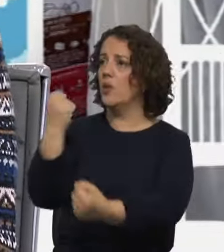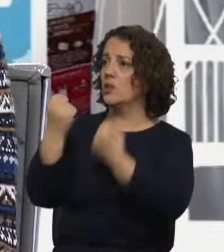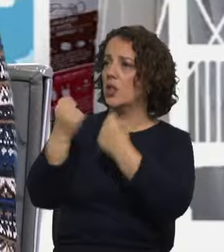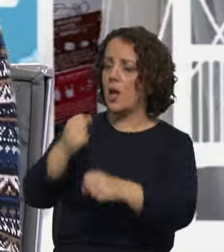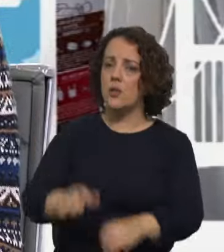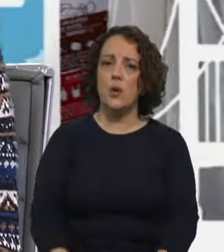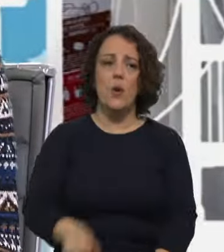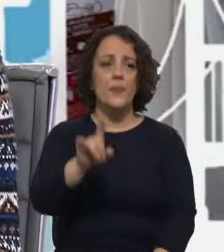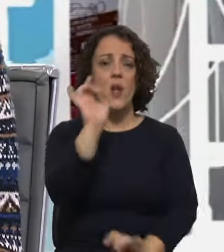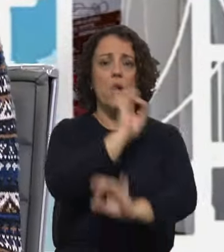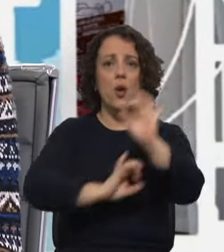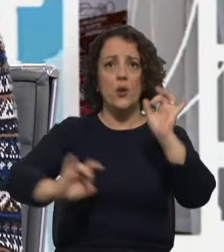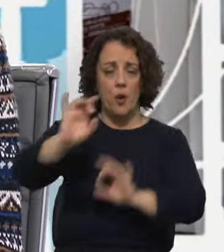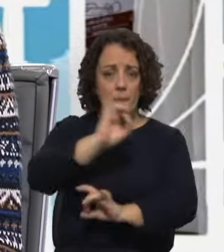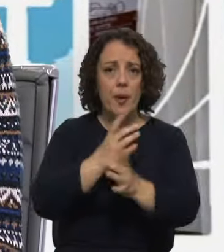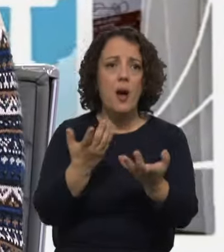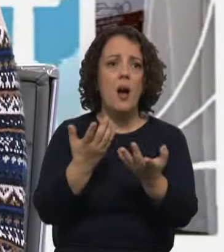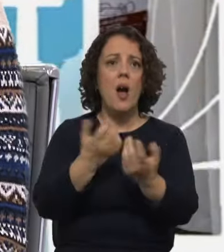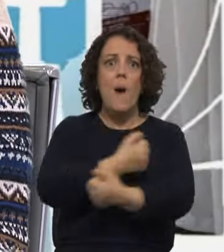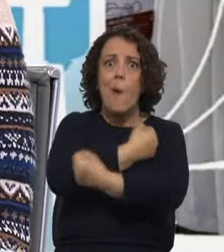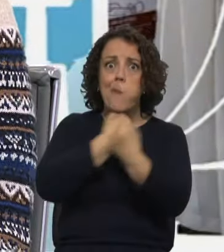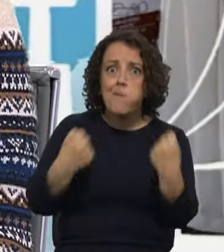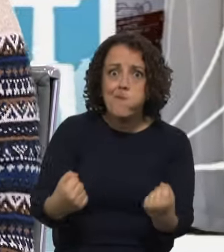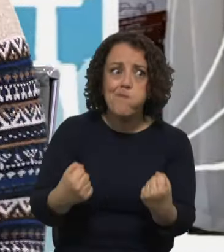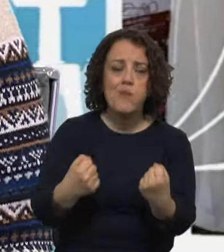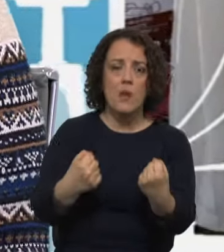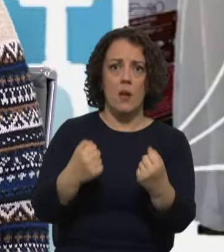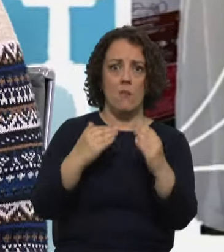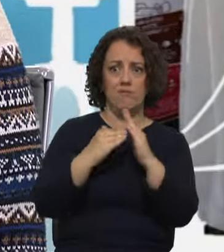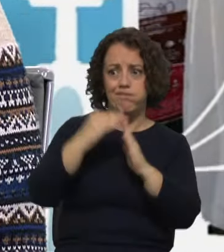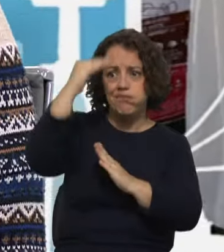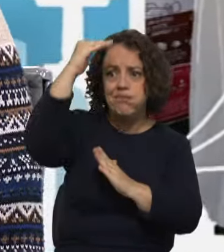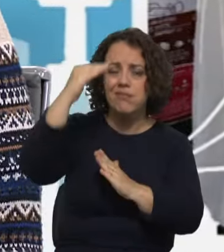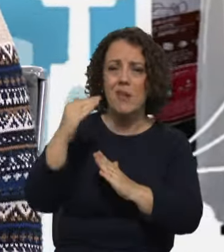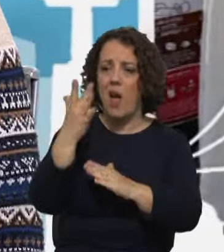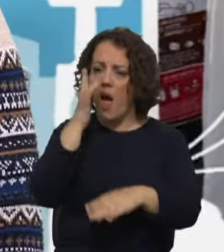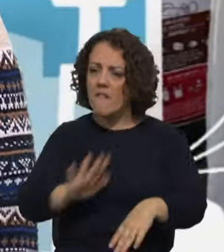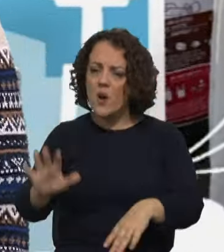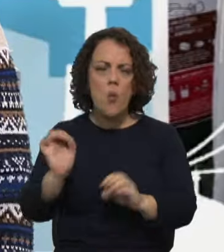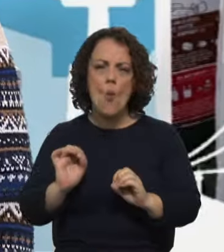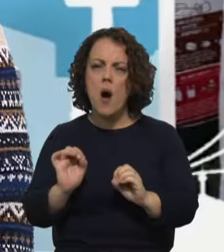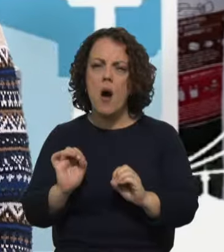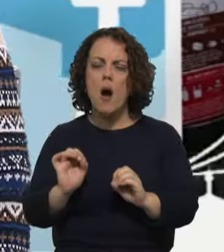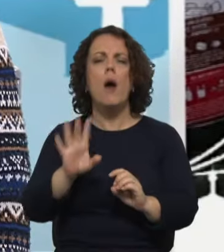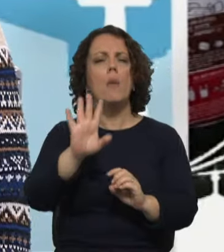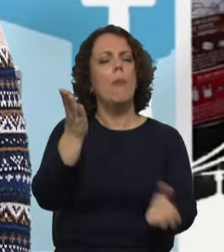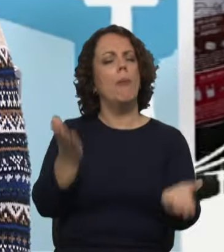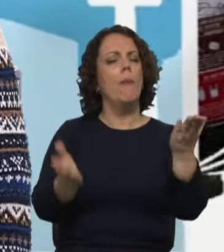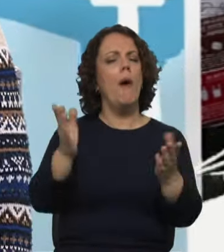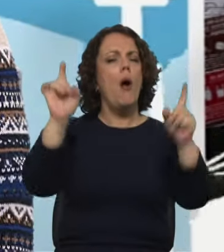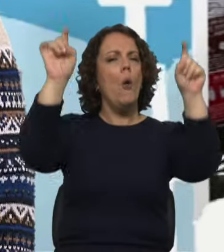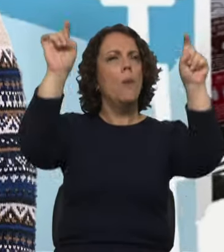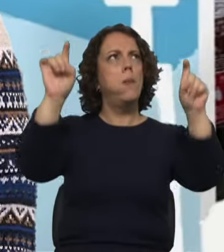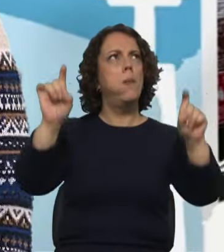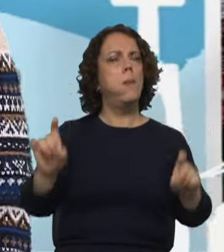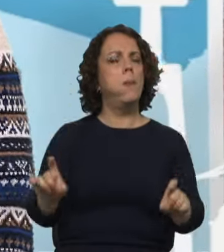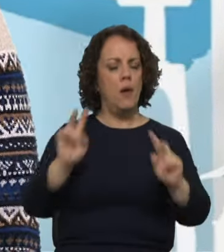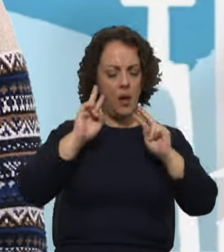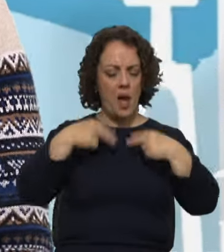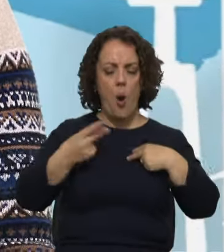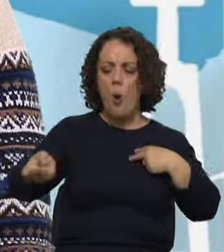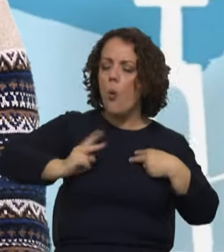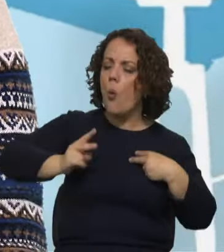obesidade que não existe em em África Eh Ou seja Será que nós somos assim tão no final do dia será que somos assim tão mais saudáveis ou será